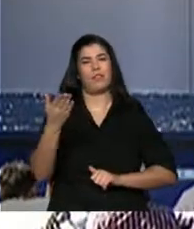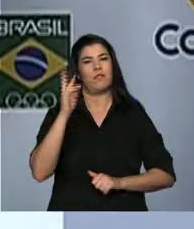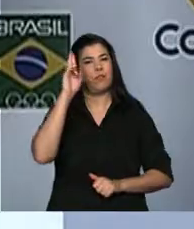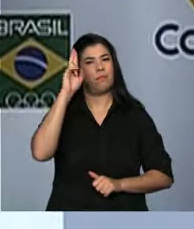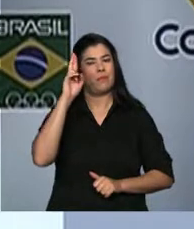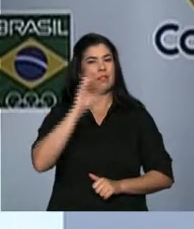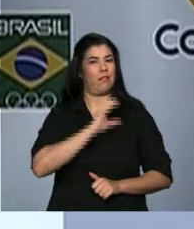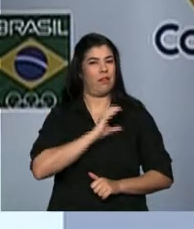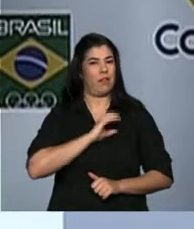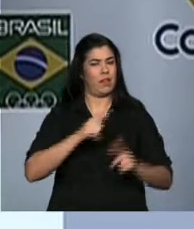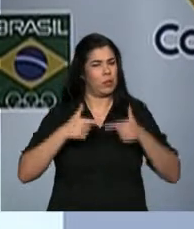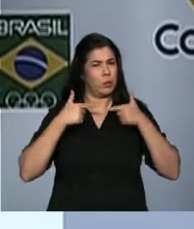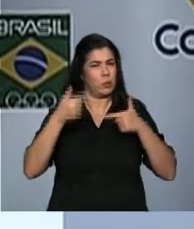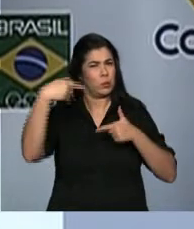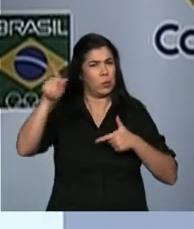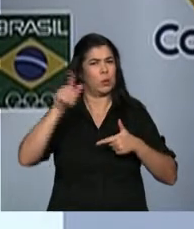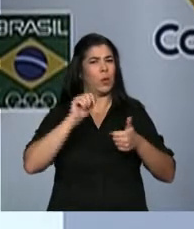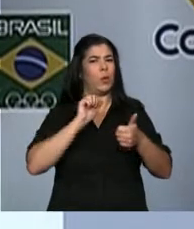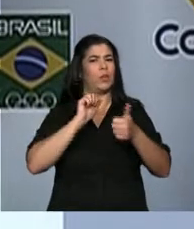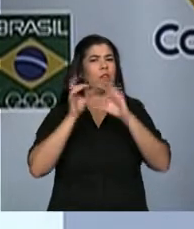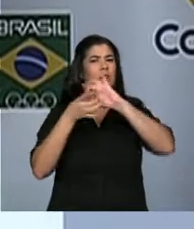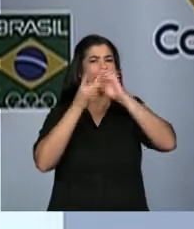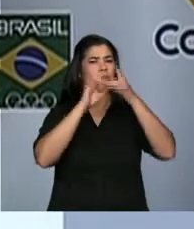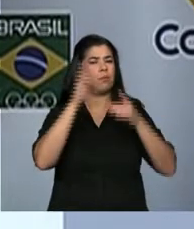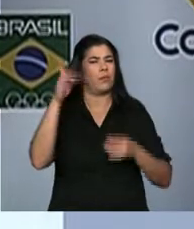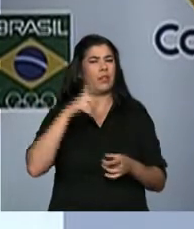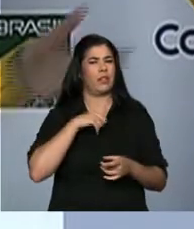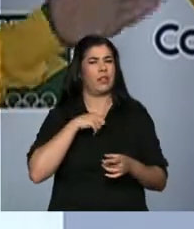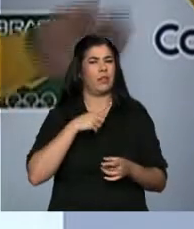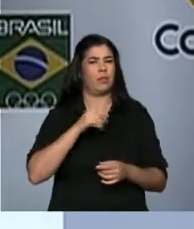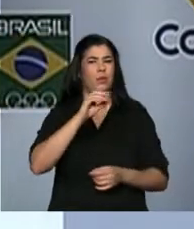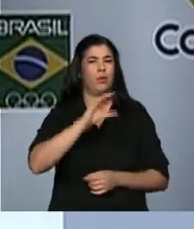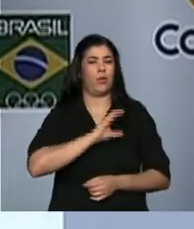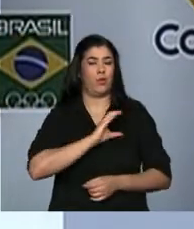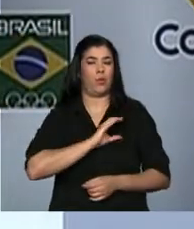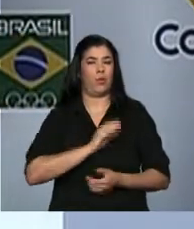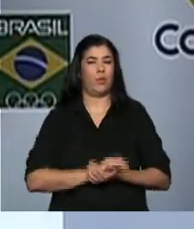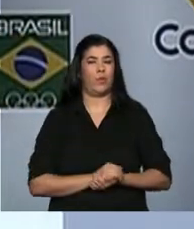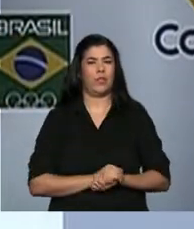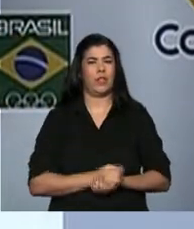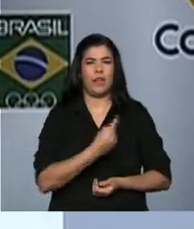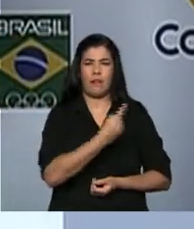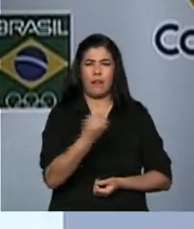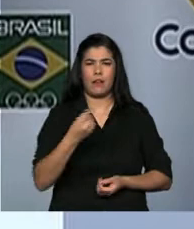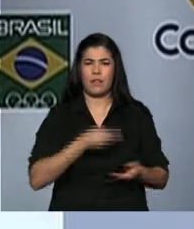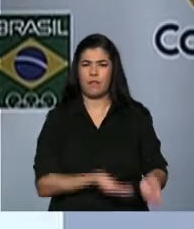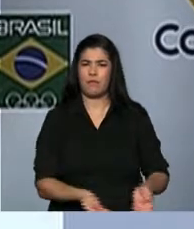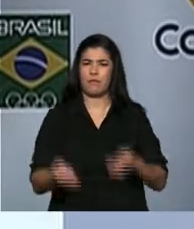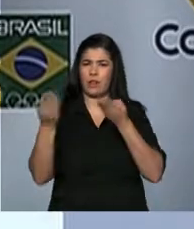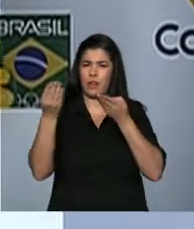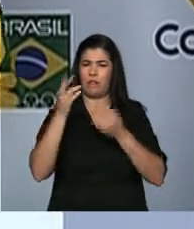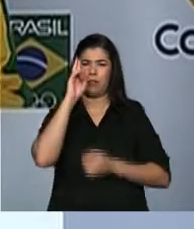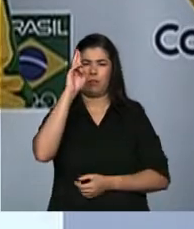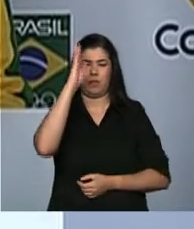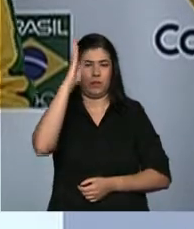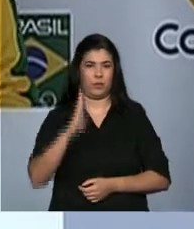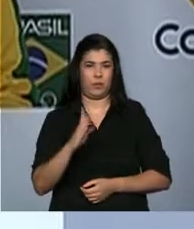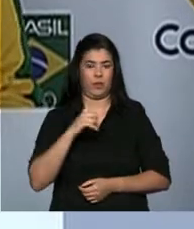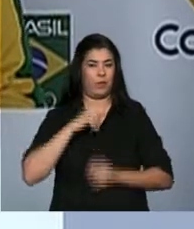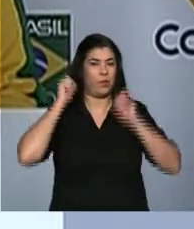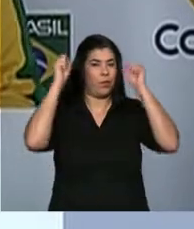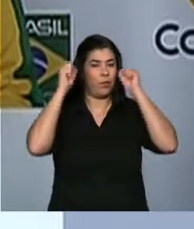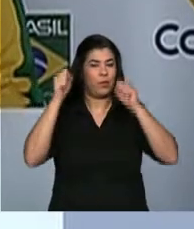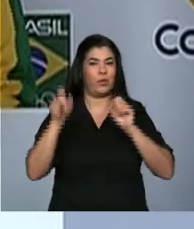Canadá sorte nos Jogos Pan-Americanos de Toronto. Dentro da bagagem de cada um de vocês, vai a